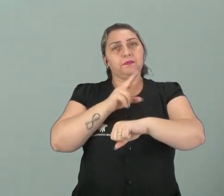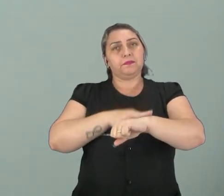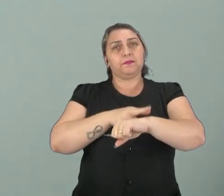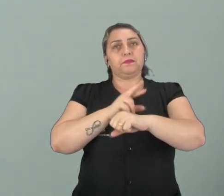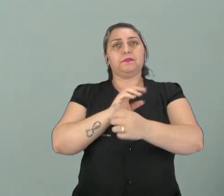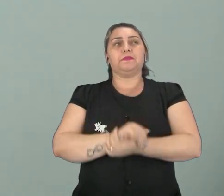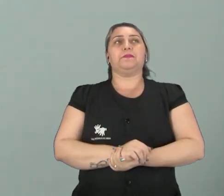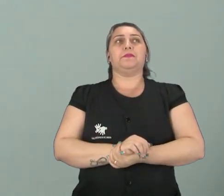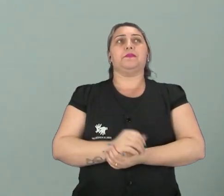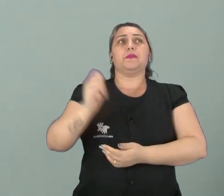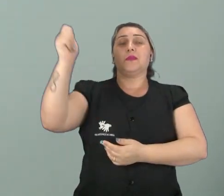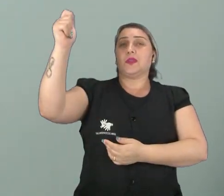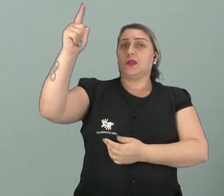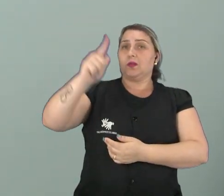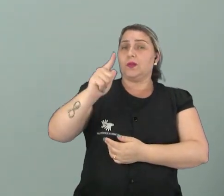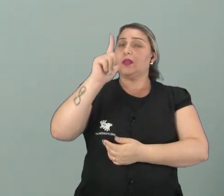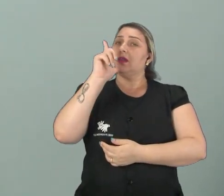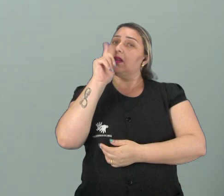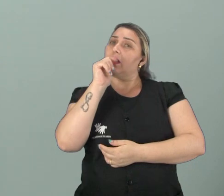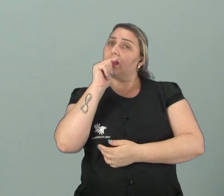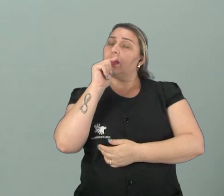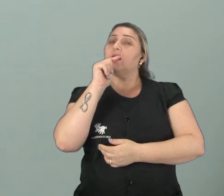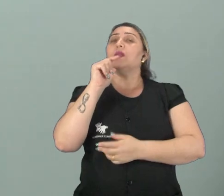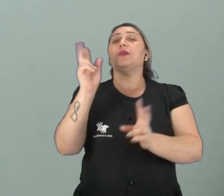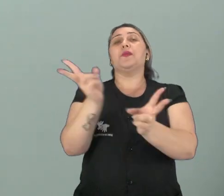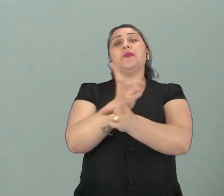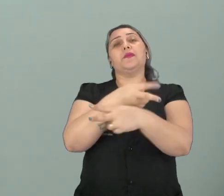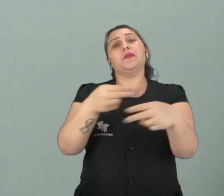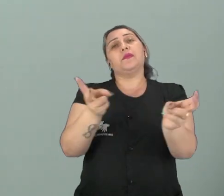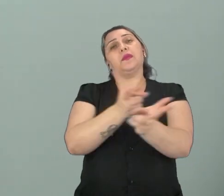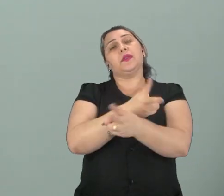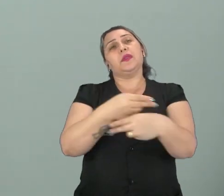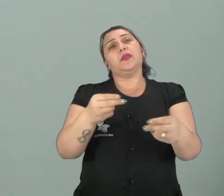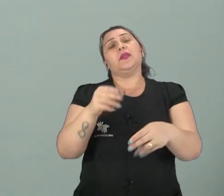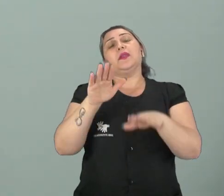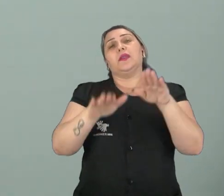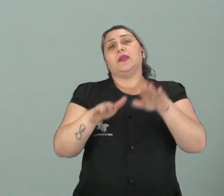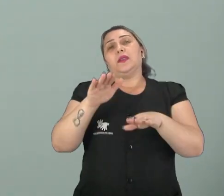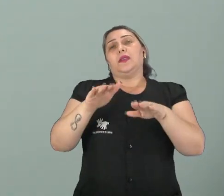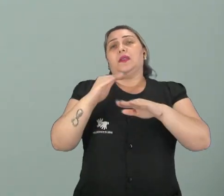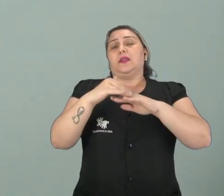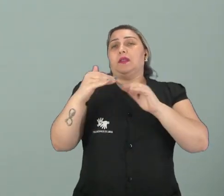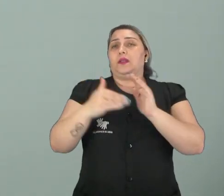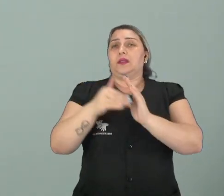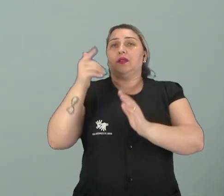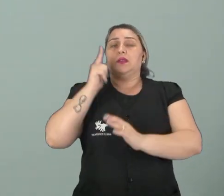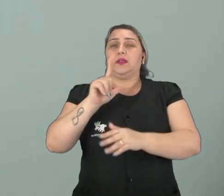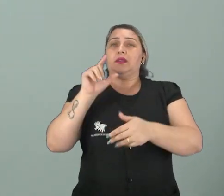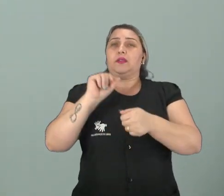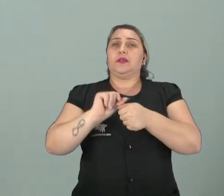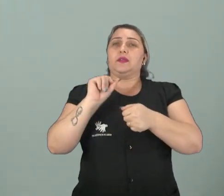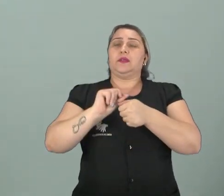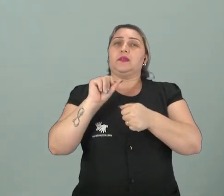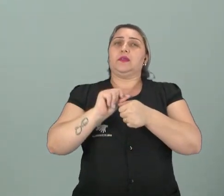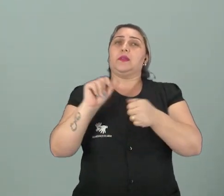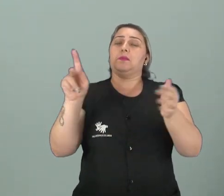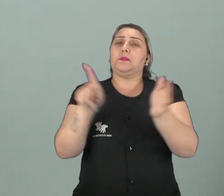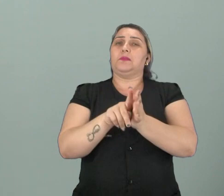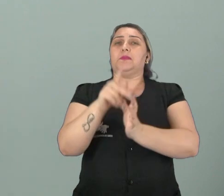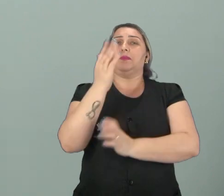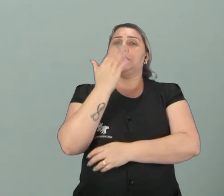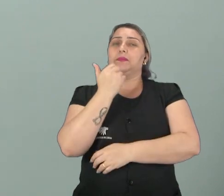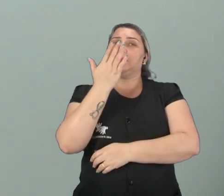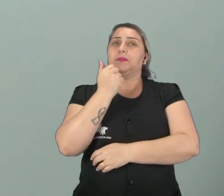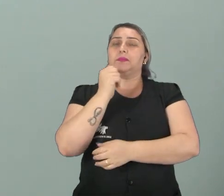vão depender de luz, vão depender de água, vão depender do vento, né? Vão depender de tudo isso para conseguir fazer a fabricação do seu próprio